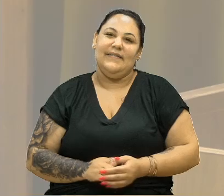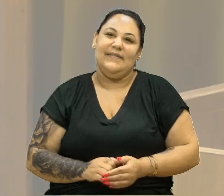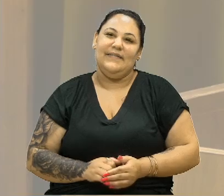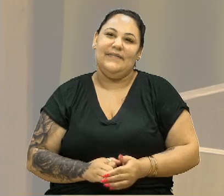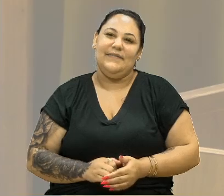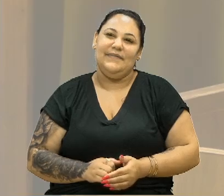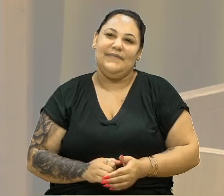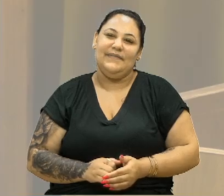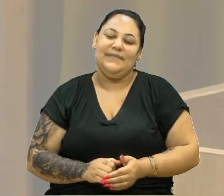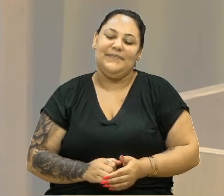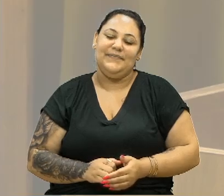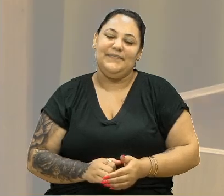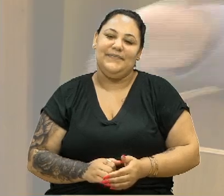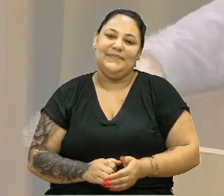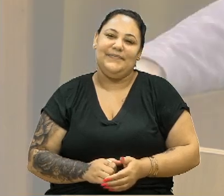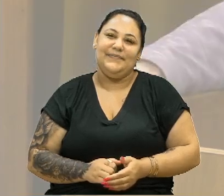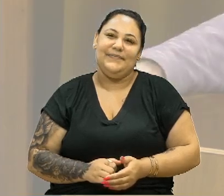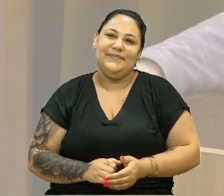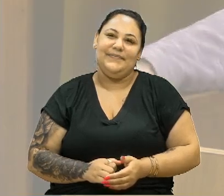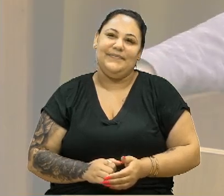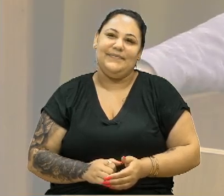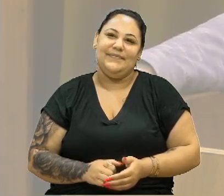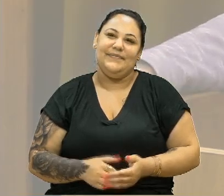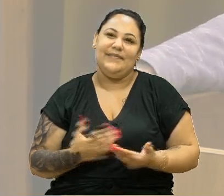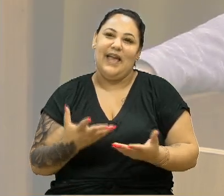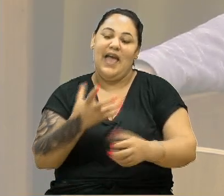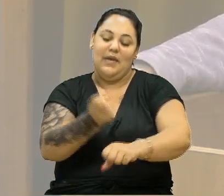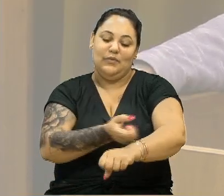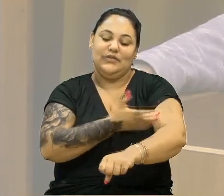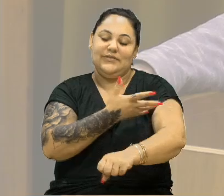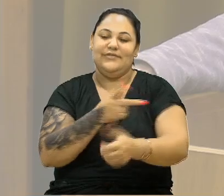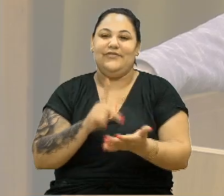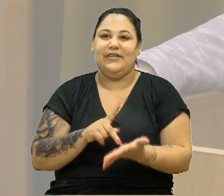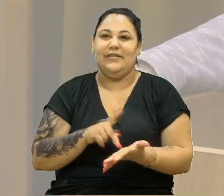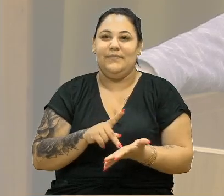Mas de qualquer forma, gente, a emoção